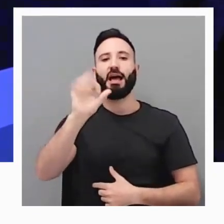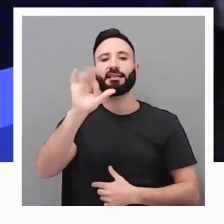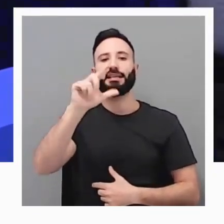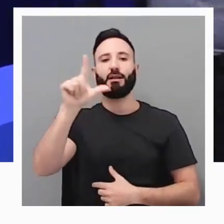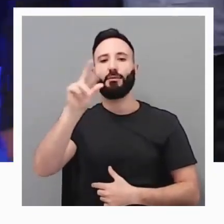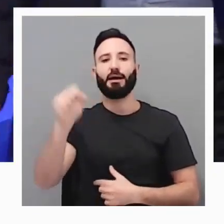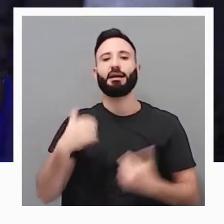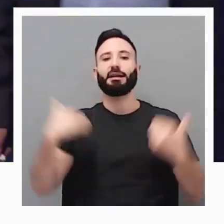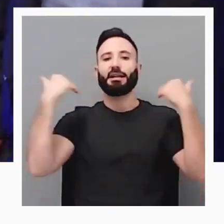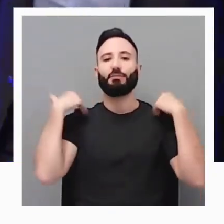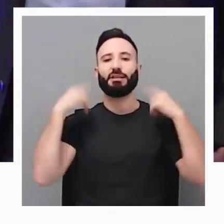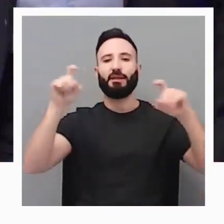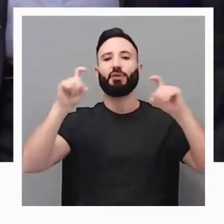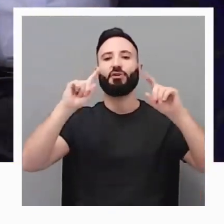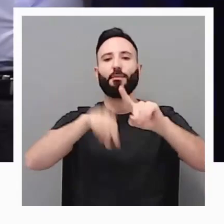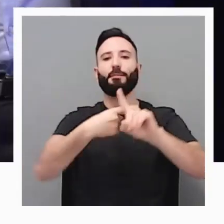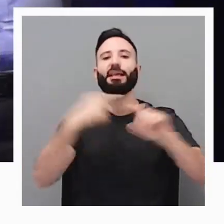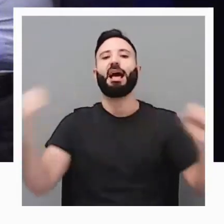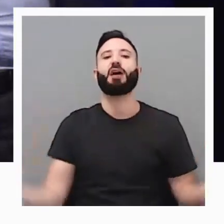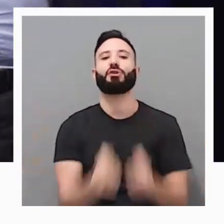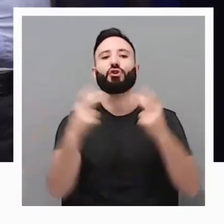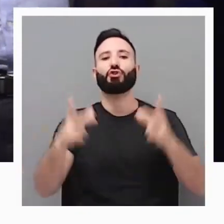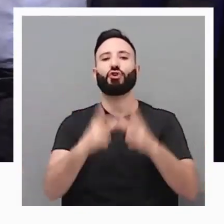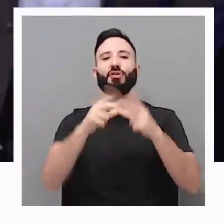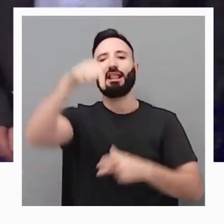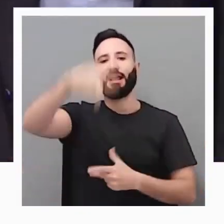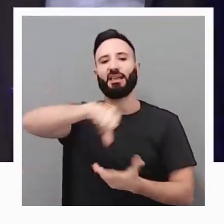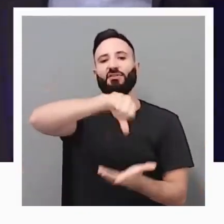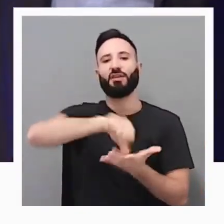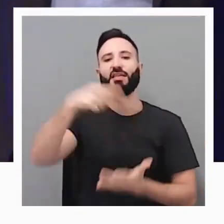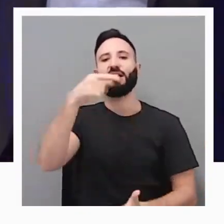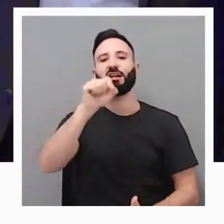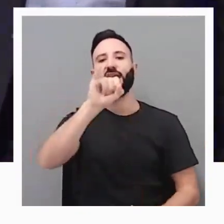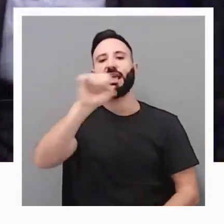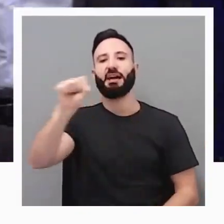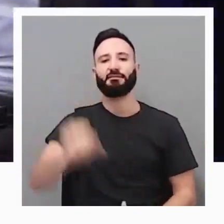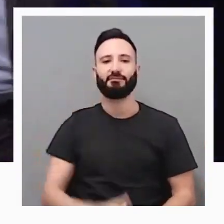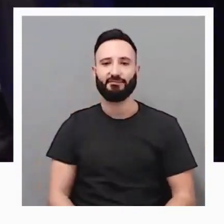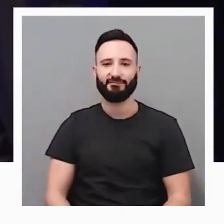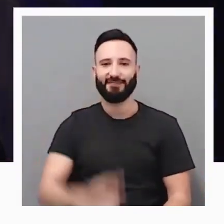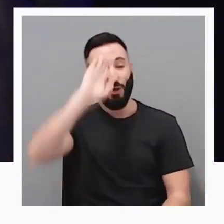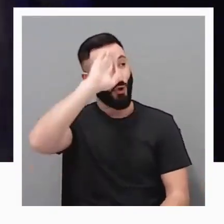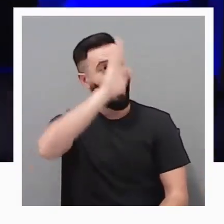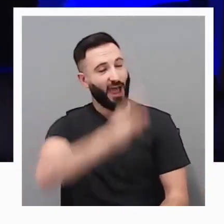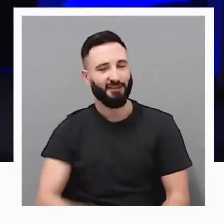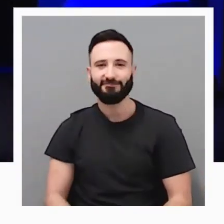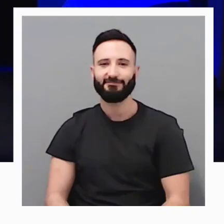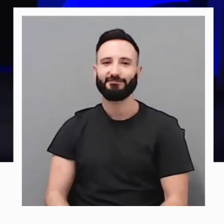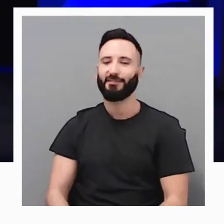e ação social do município desta cidade, Gaia. Olá. Olá, boa